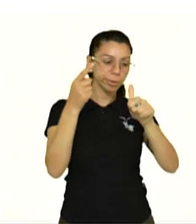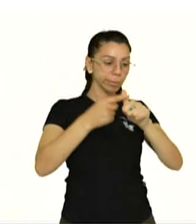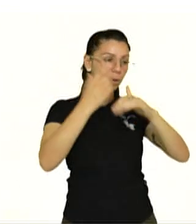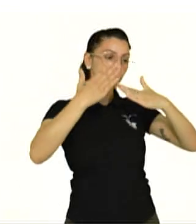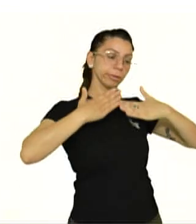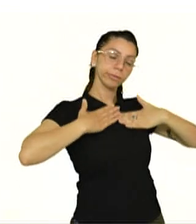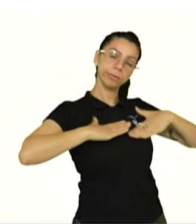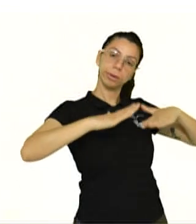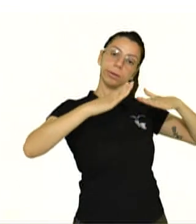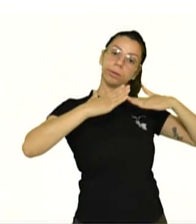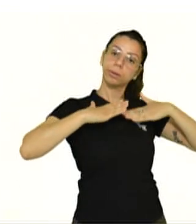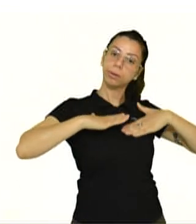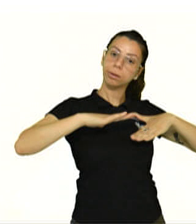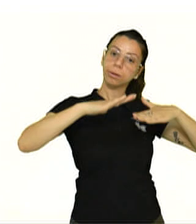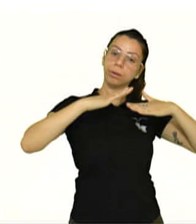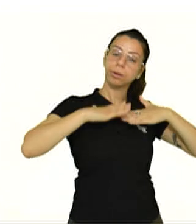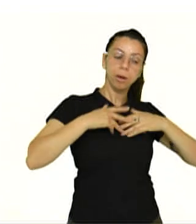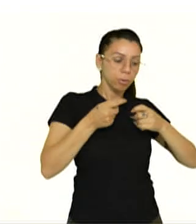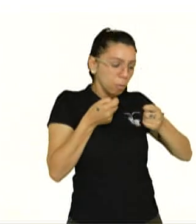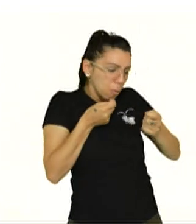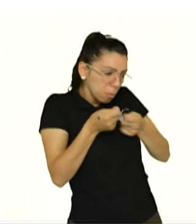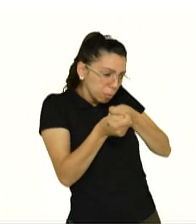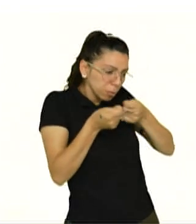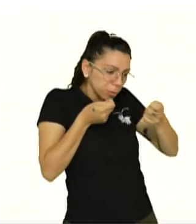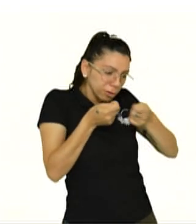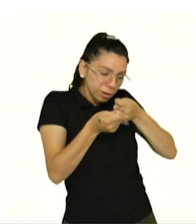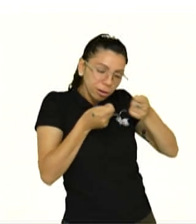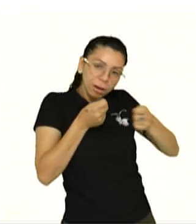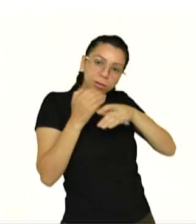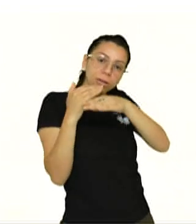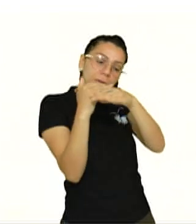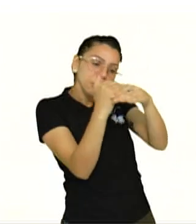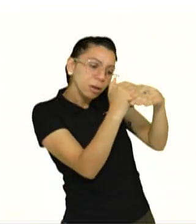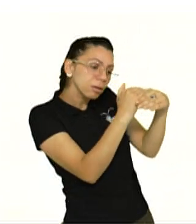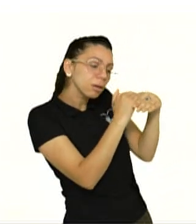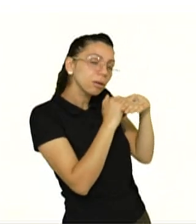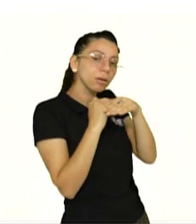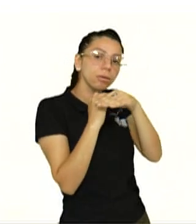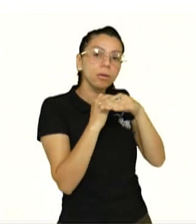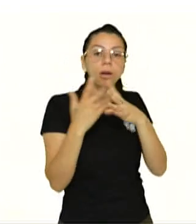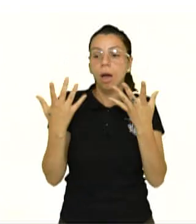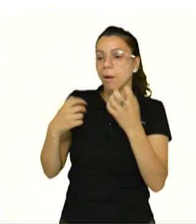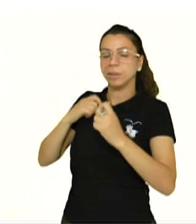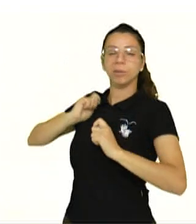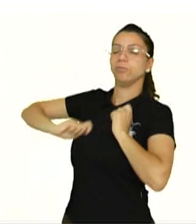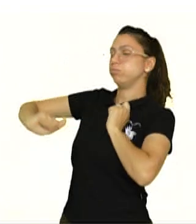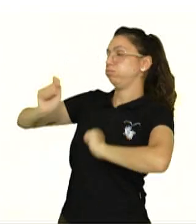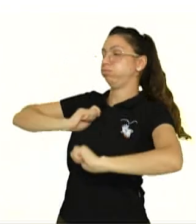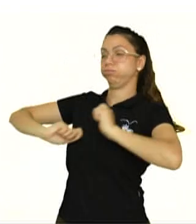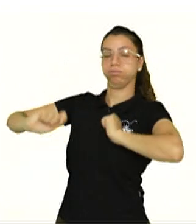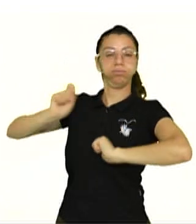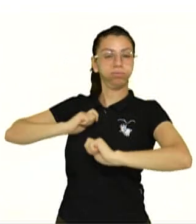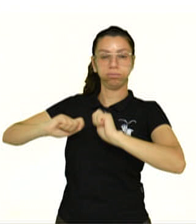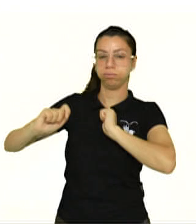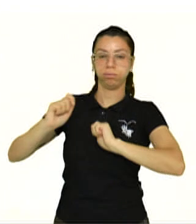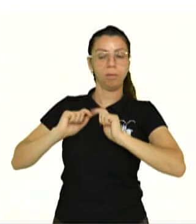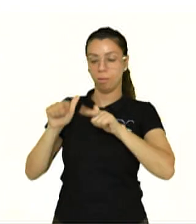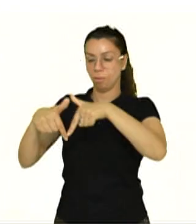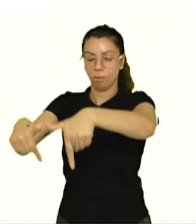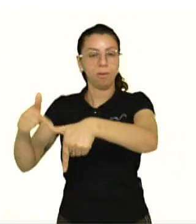sair daquele controle, daquela harmonia. O desesperado, ele não está pensando nas suas